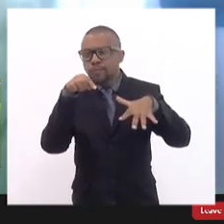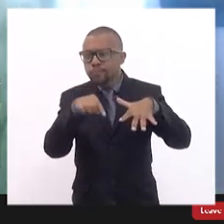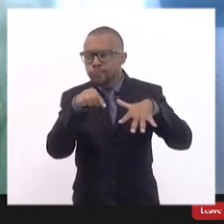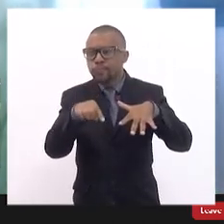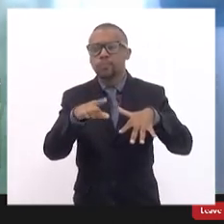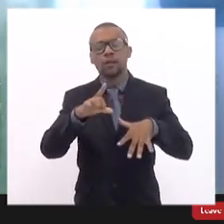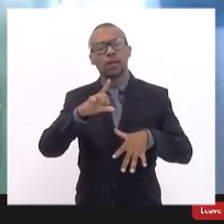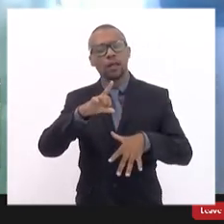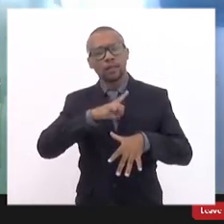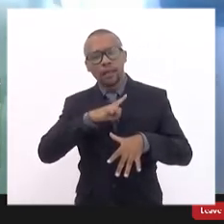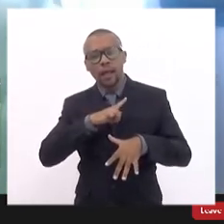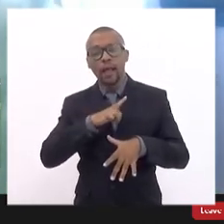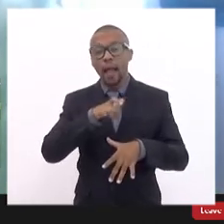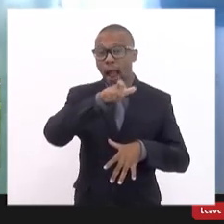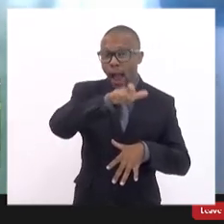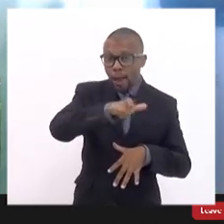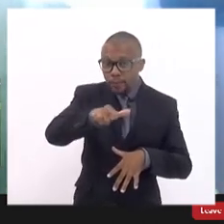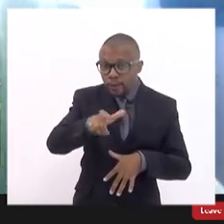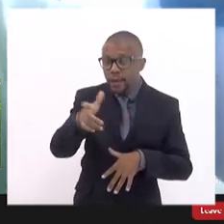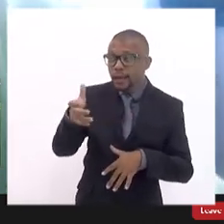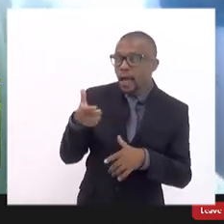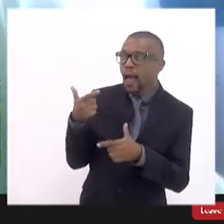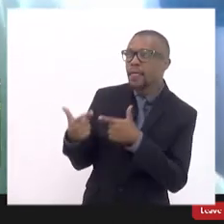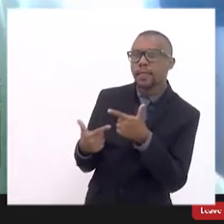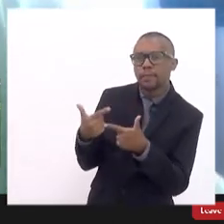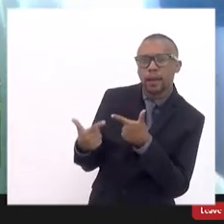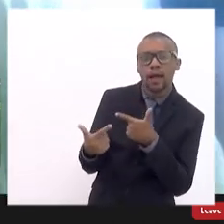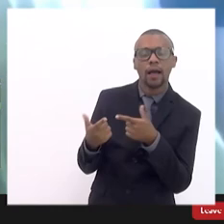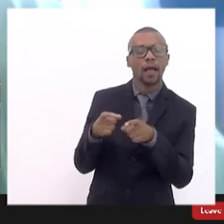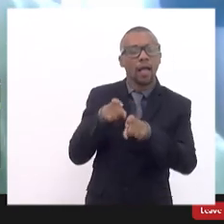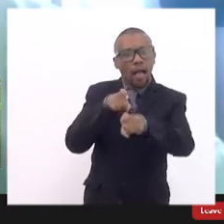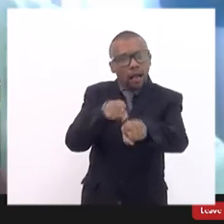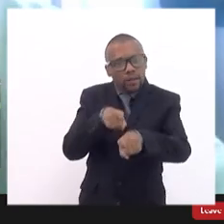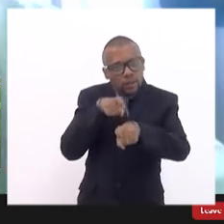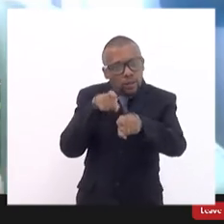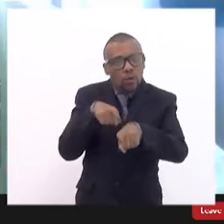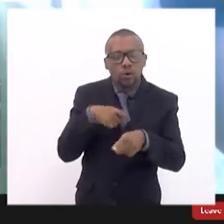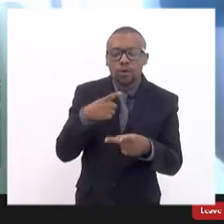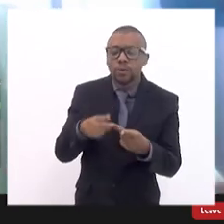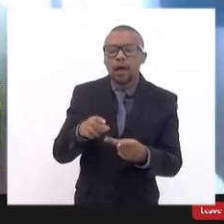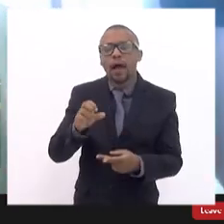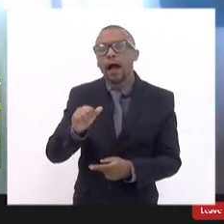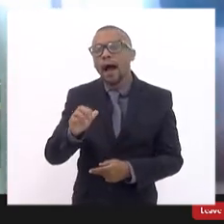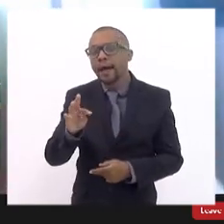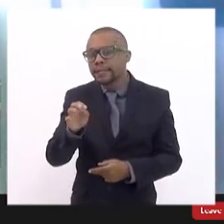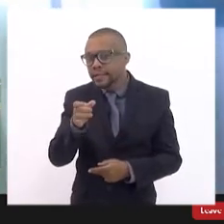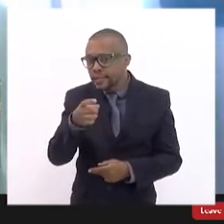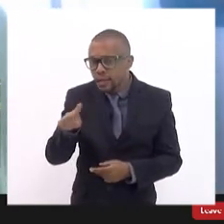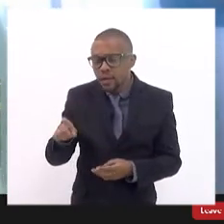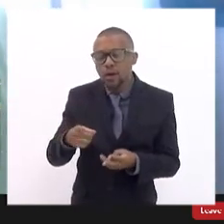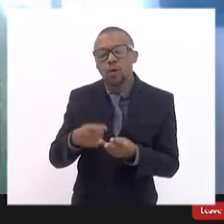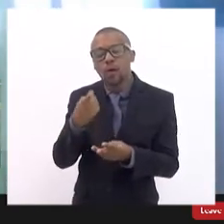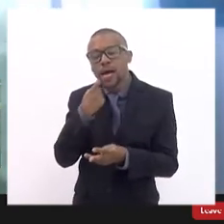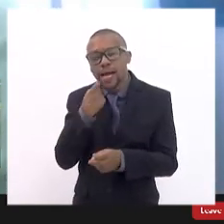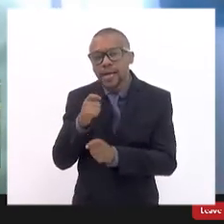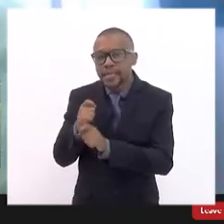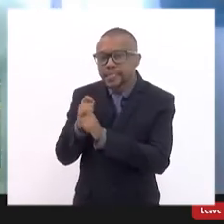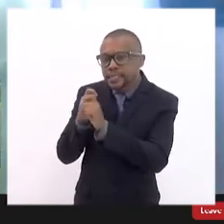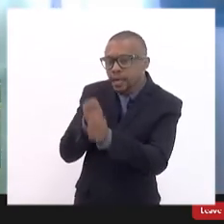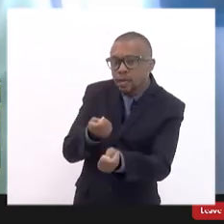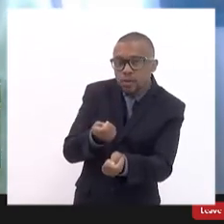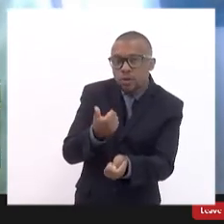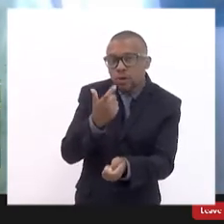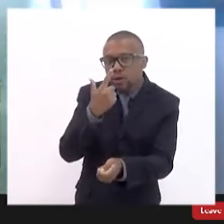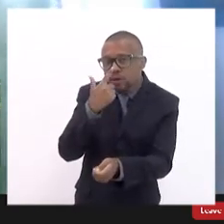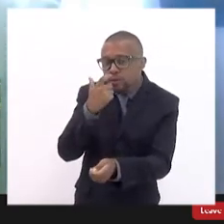estão as pessoas querendo trabalhar, agricultores, artesãos, pescadores, catadores. Aqui estão